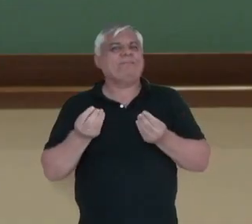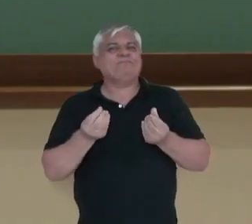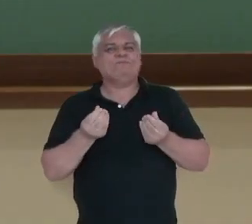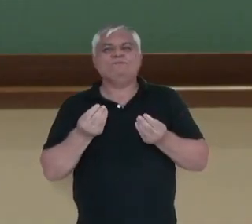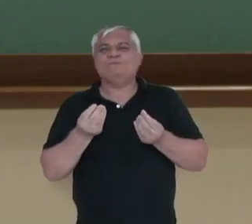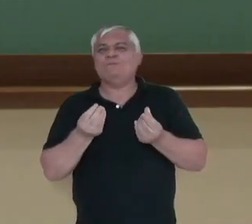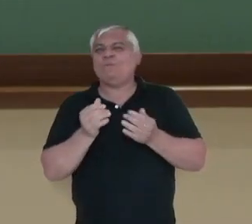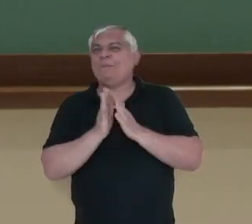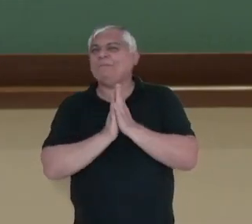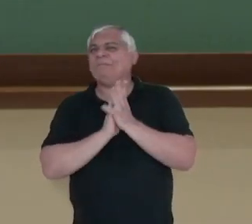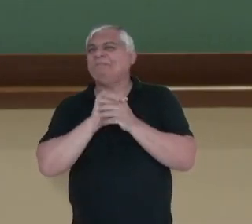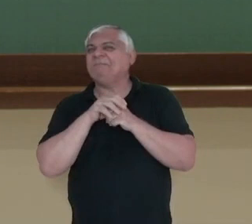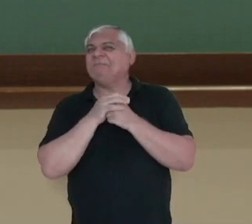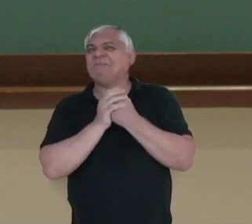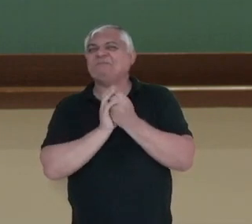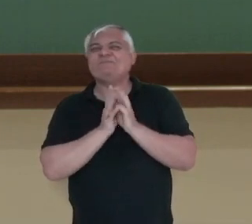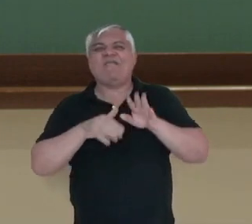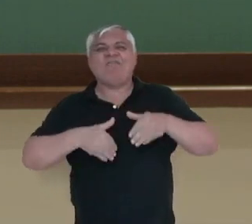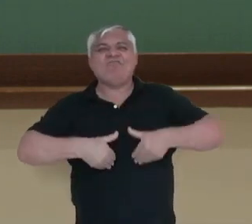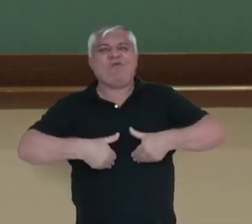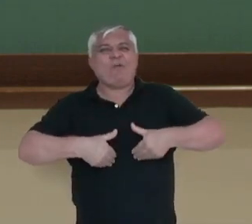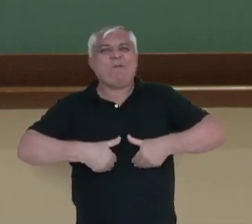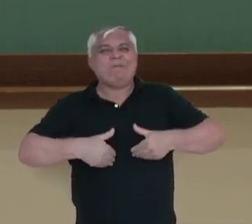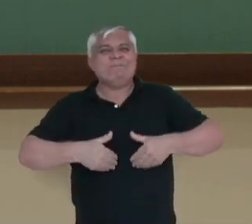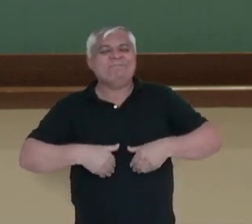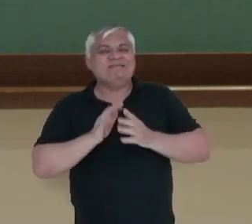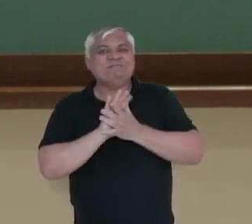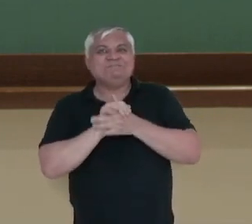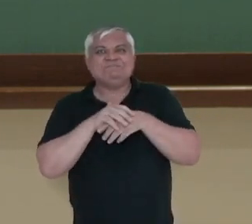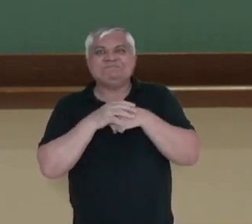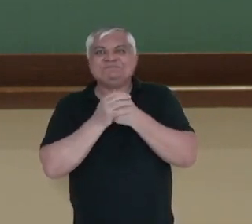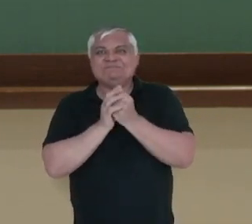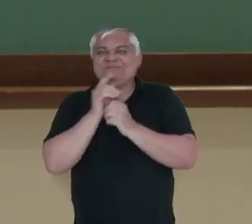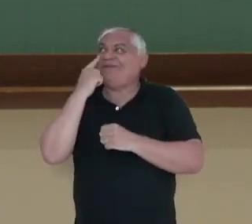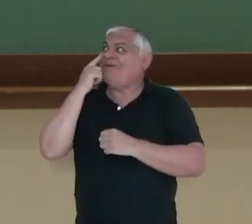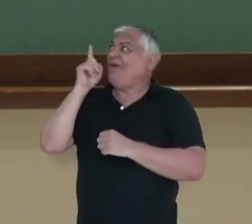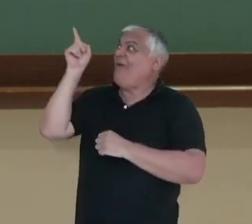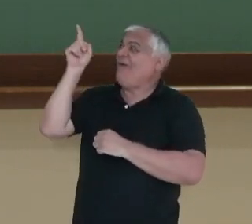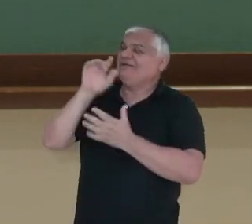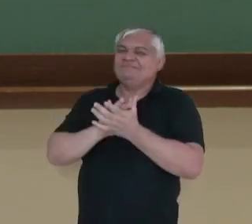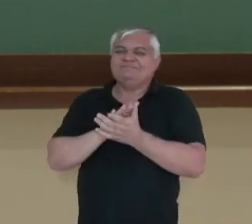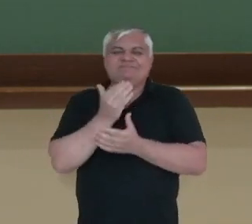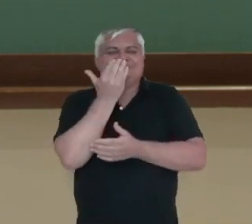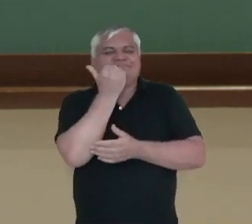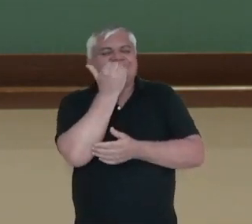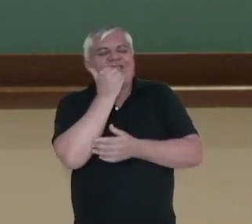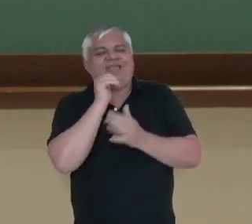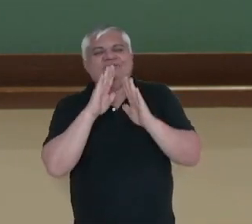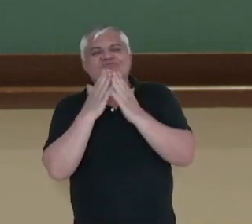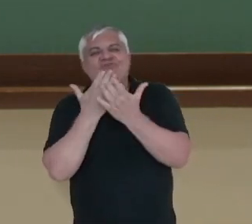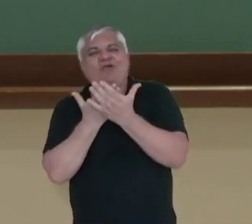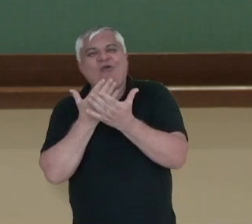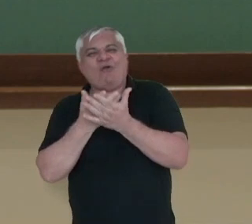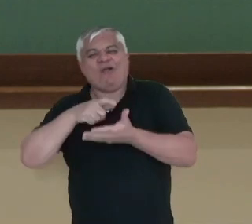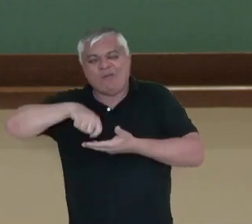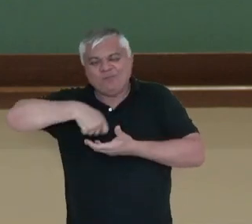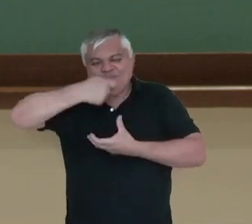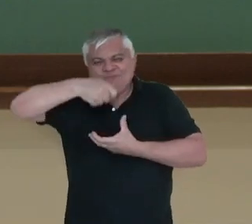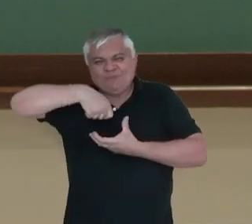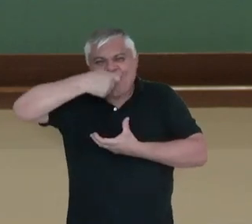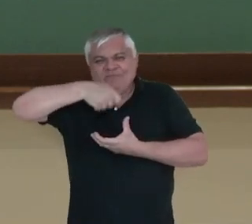aquela fome, né? Veja essa imagem, lembro do quê? Da comidinha da escola, o momento